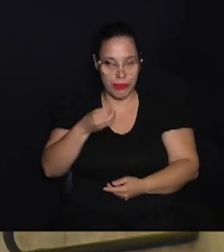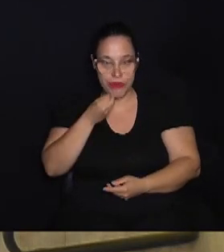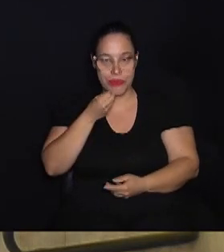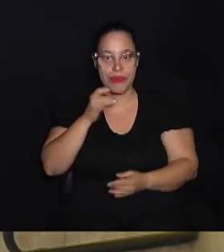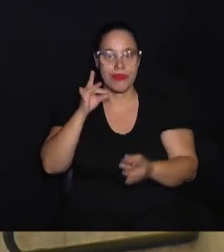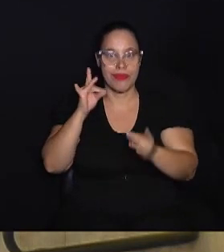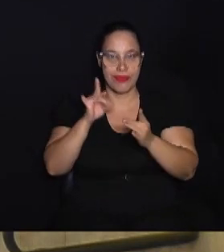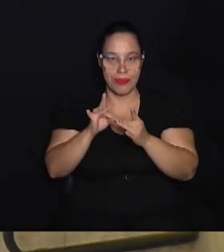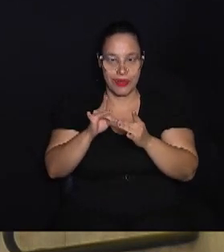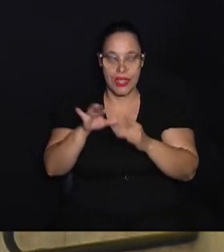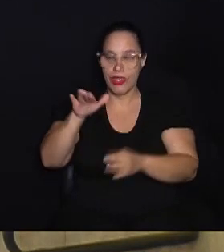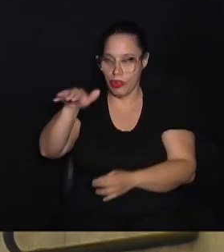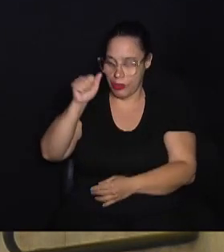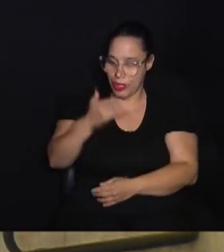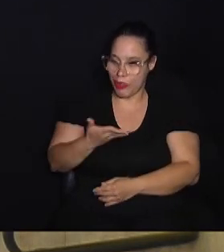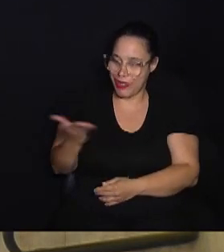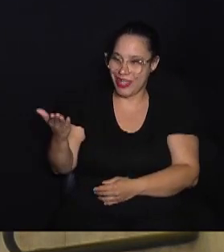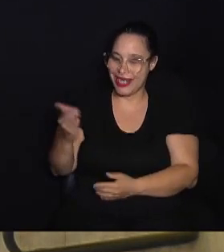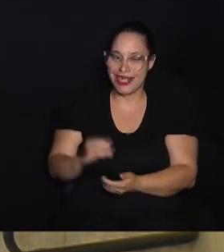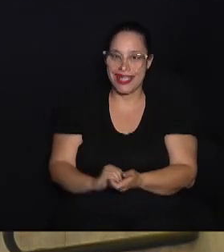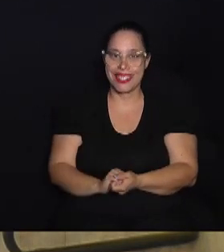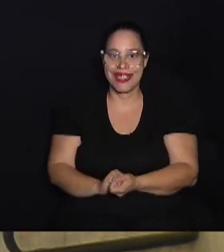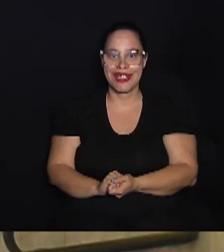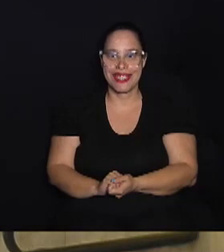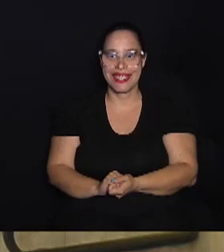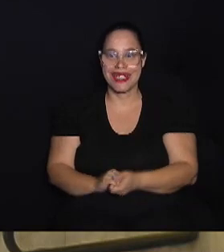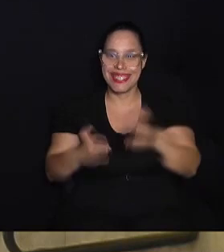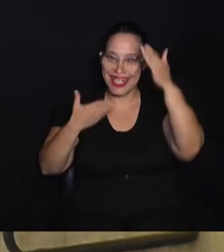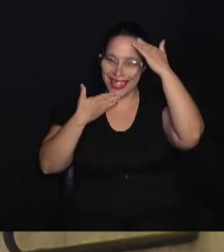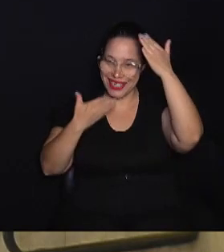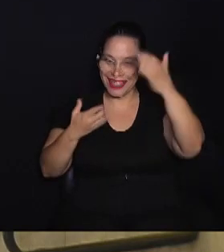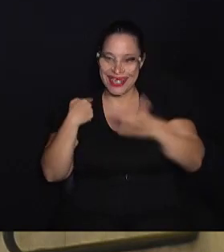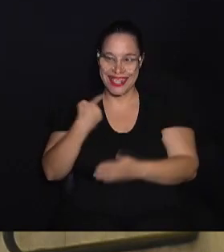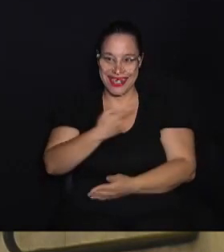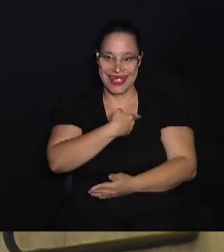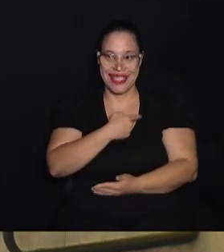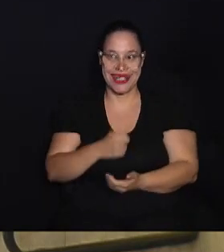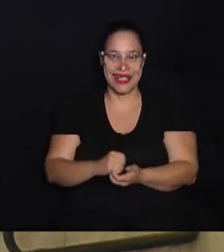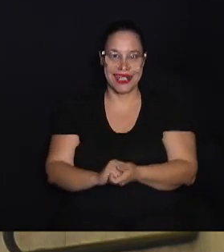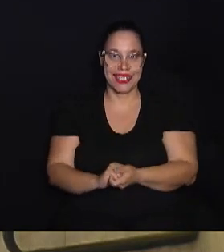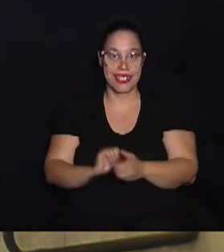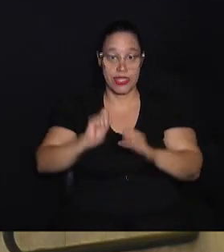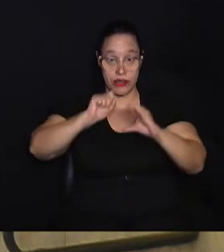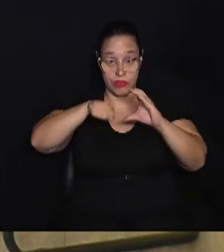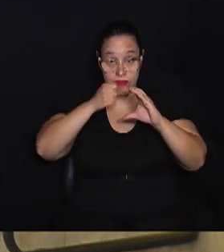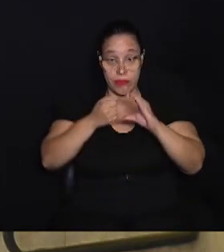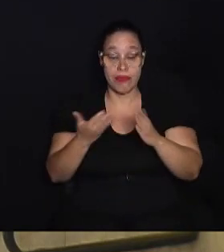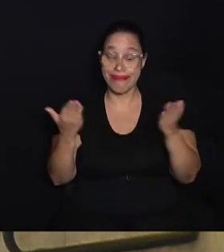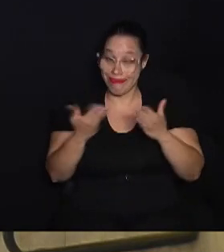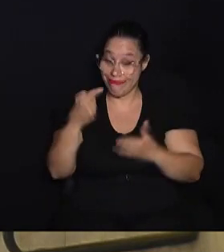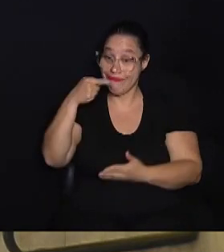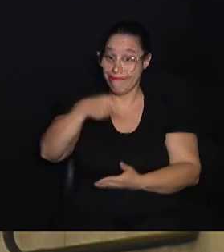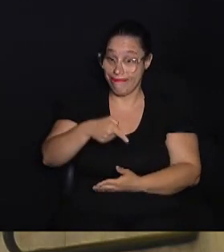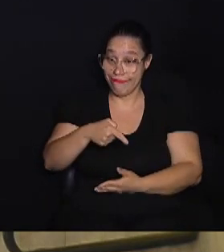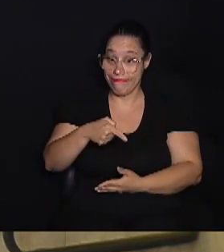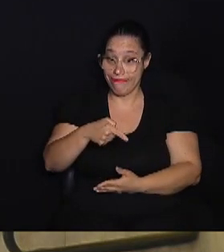certeza nós vamos acionar vocês, tá bem? Nós que agradecemos. Tá certo. Então, olha, o Estúdio Câmara fica